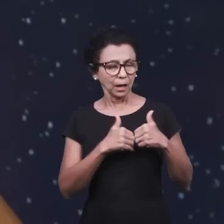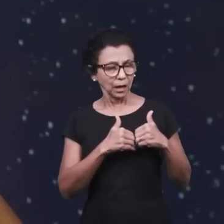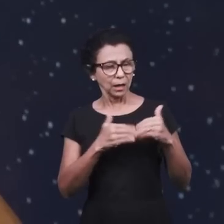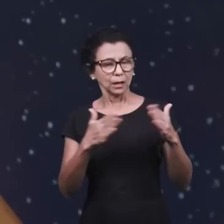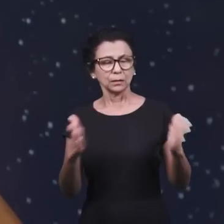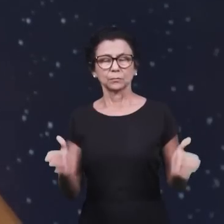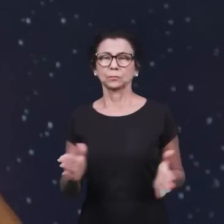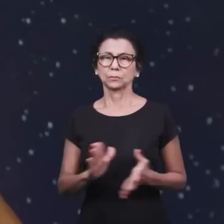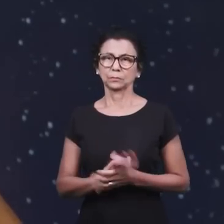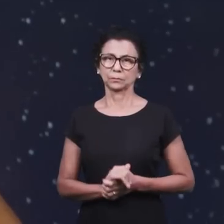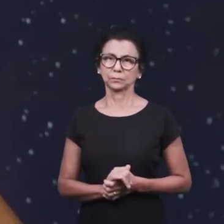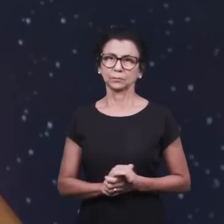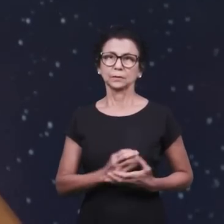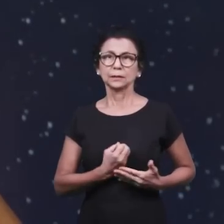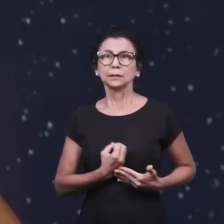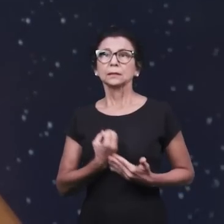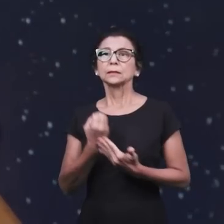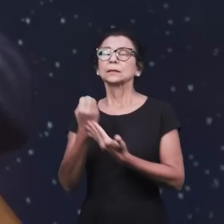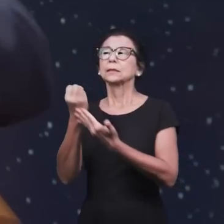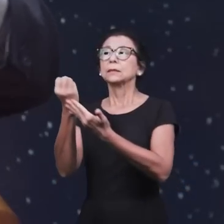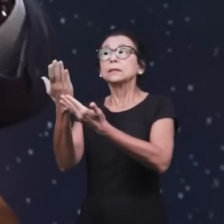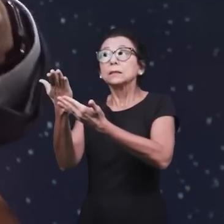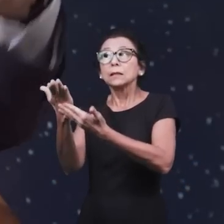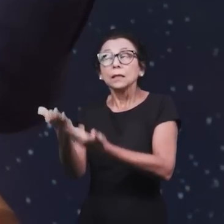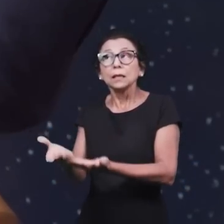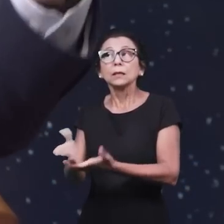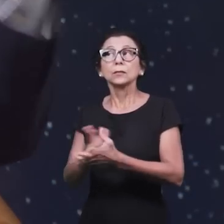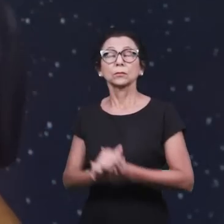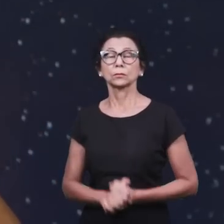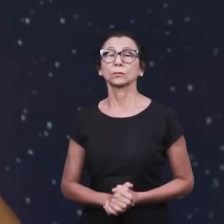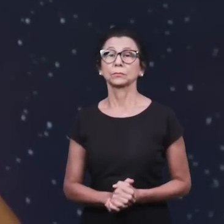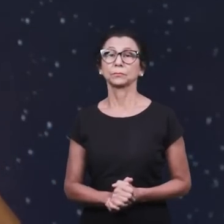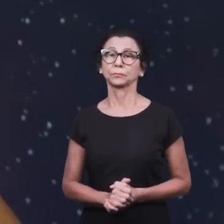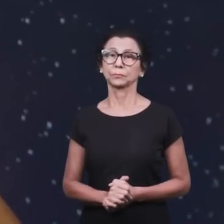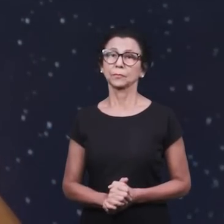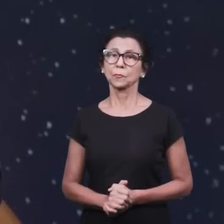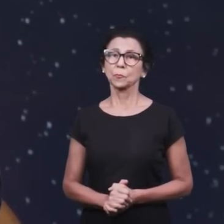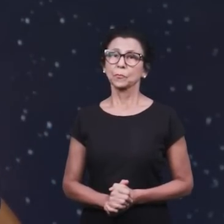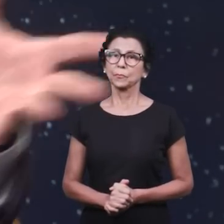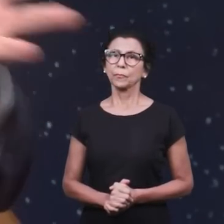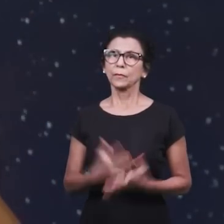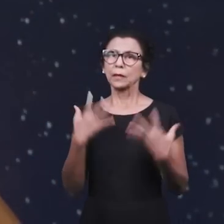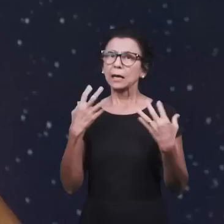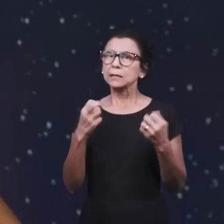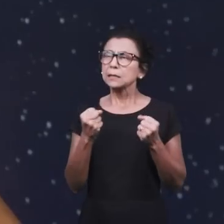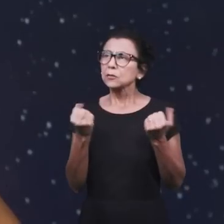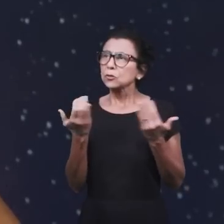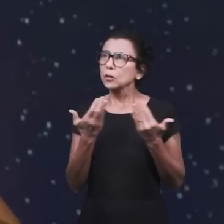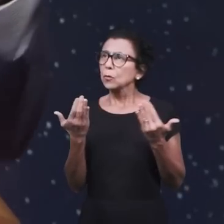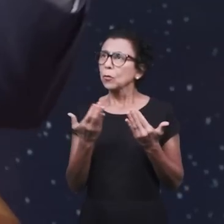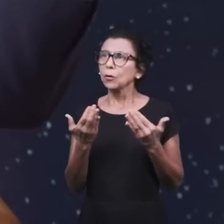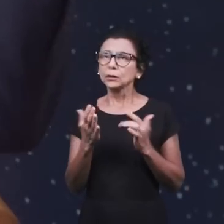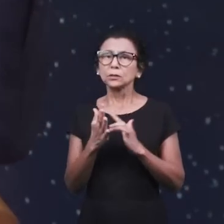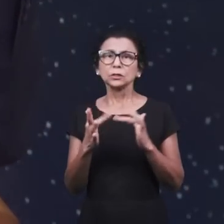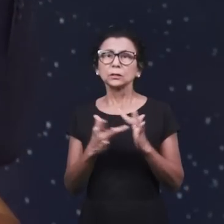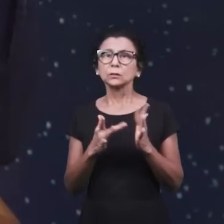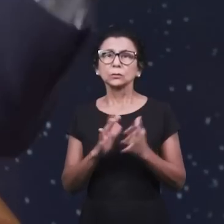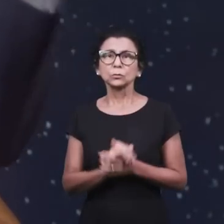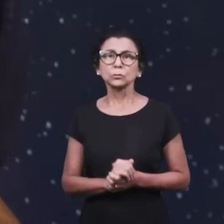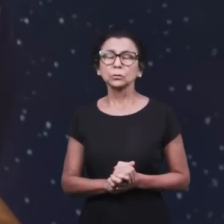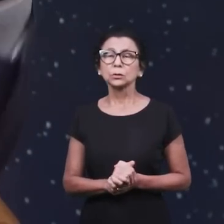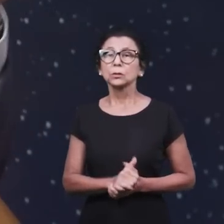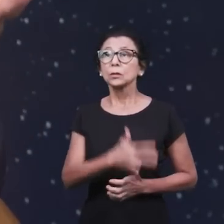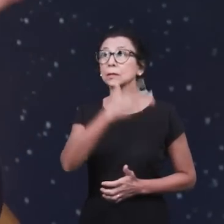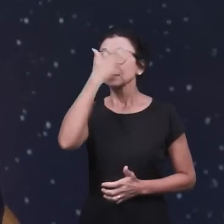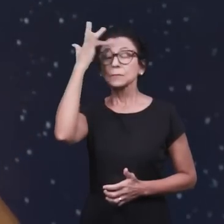se entrega para o Senhor, não retarde aquilo que é o projeto de Deus para a sua vida, a sua família. Quantas